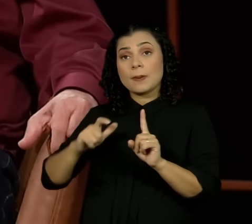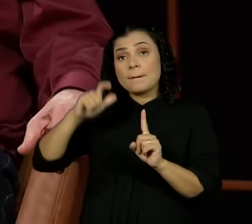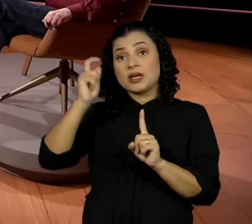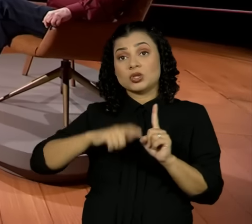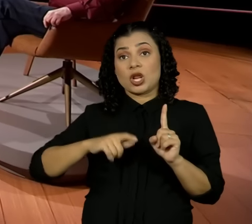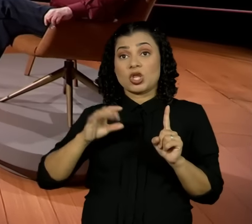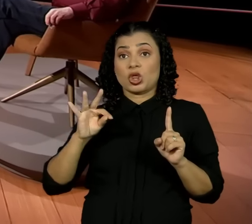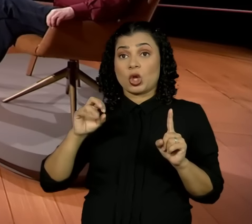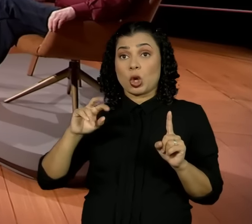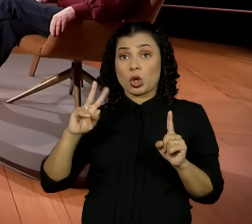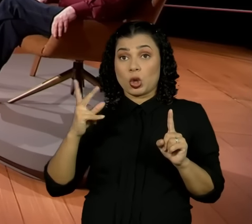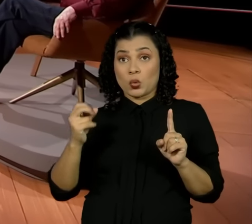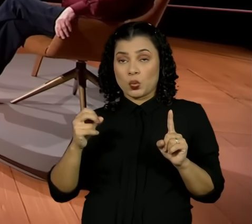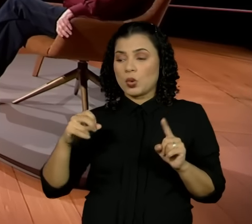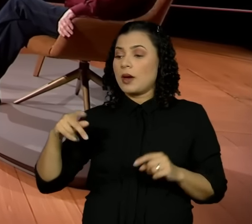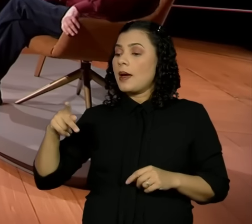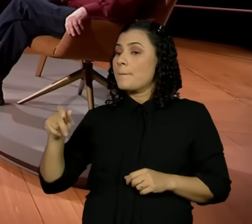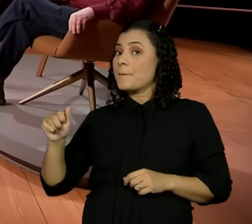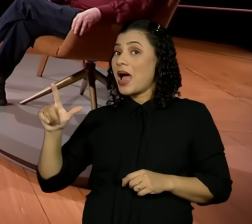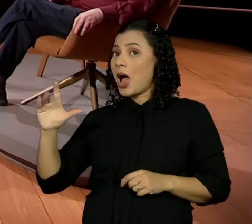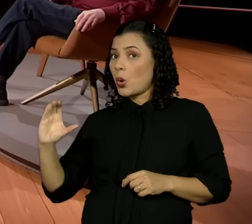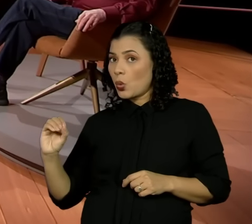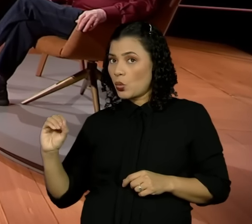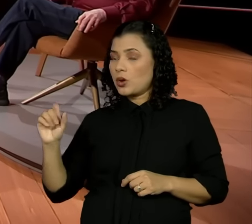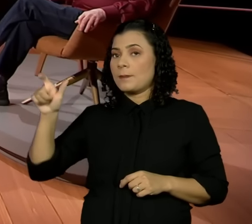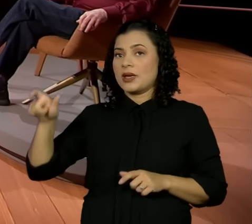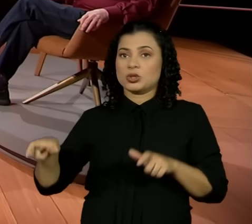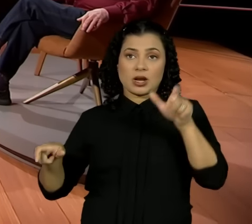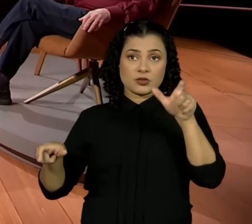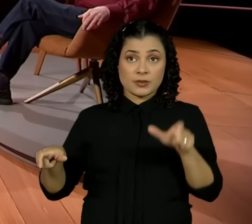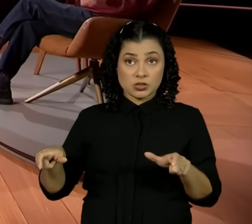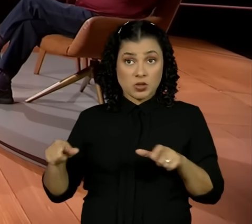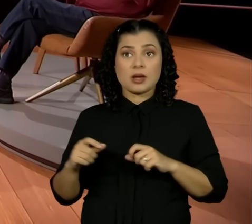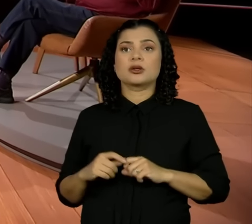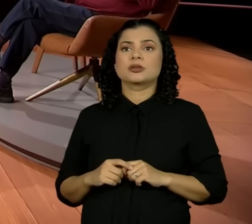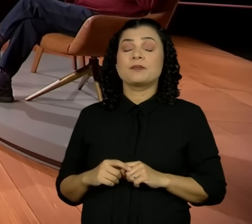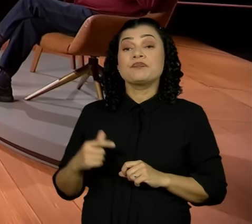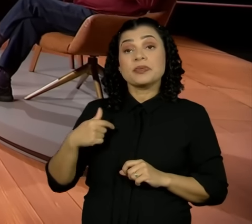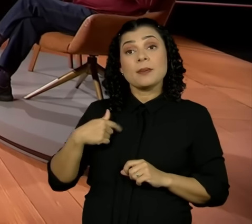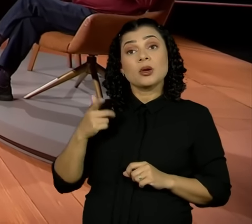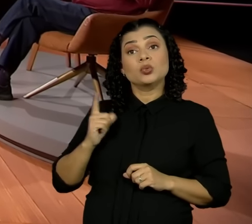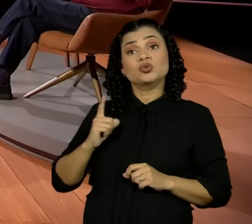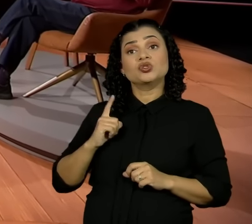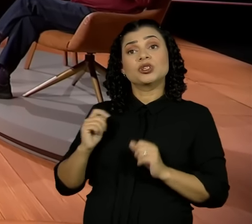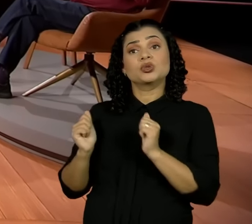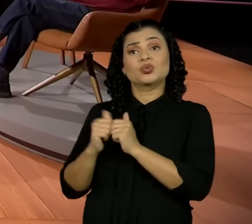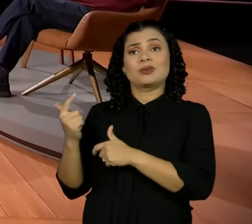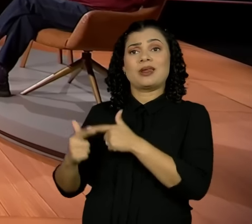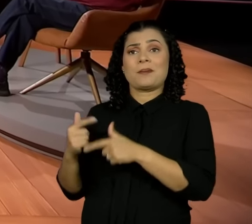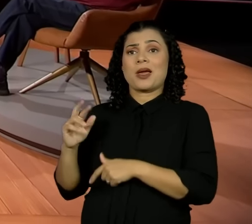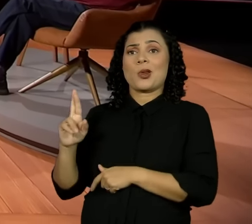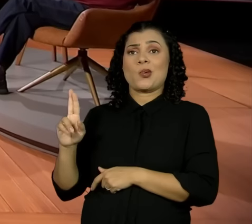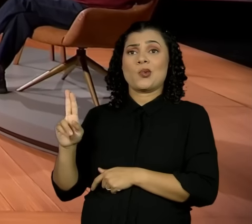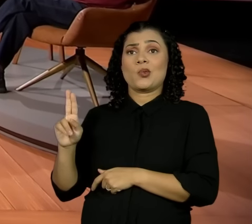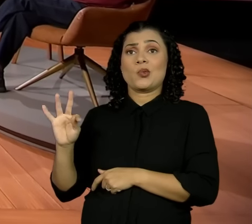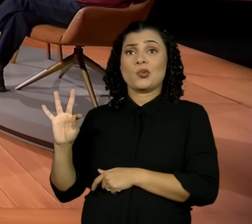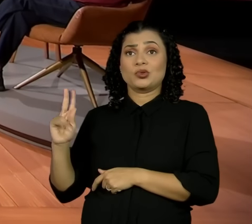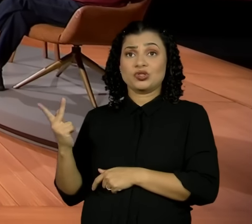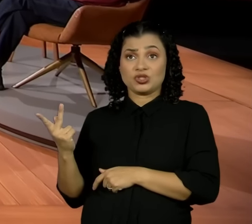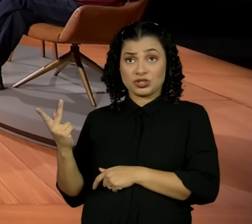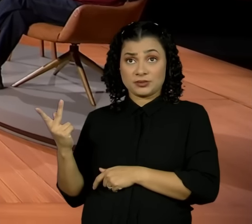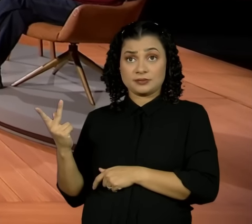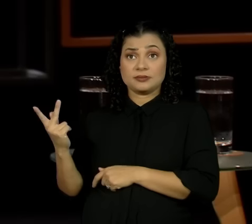e o Paco, que era ele, né? Que também encaixava na figura dele. Mas aí eu tinha emprego com a Ruth Rocha. Com a Ruth Rocha, meu